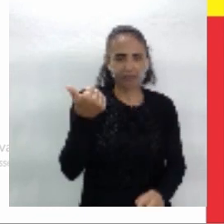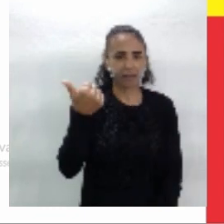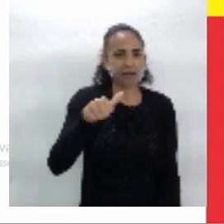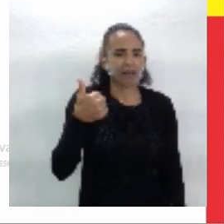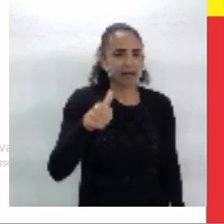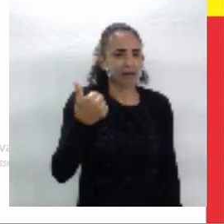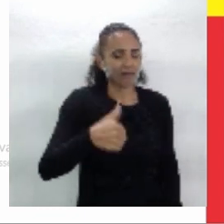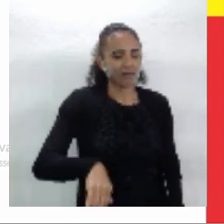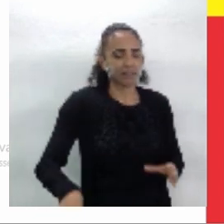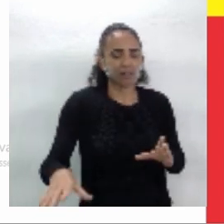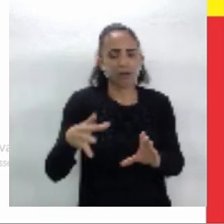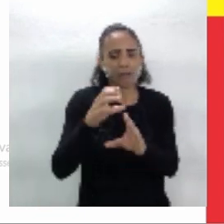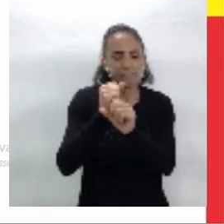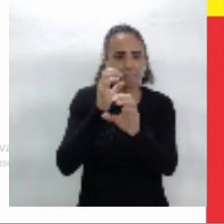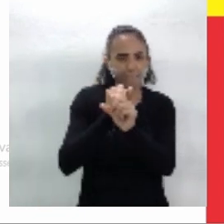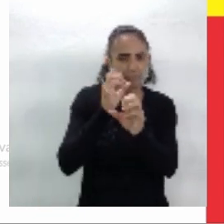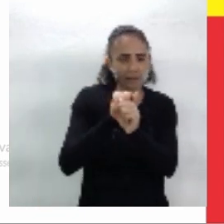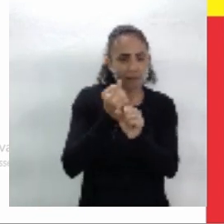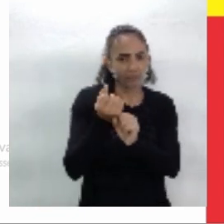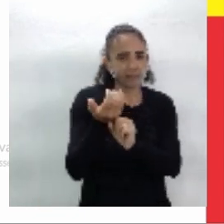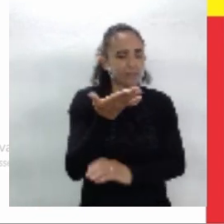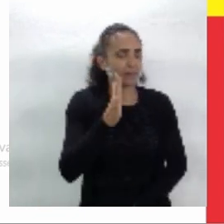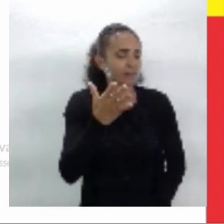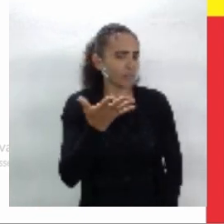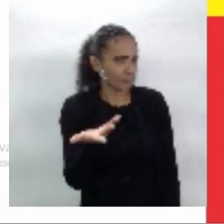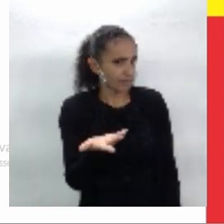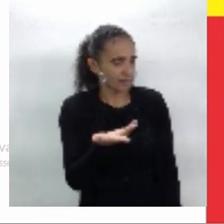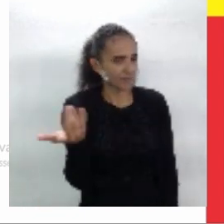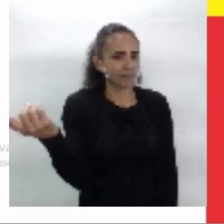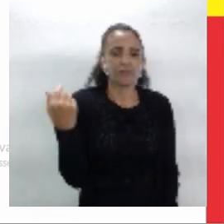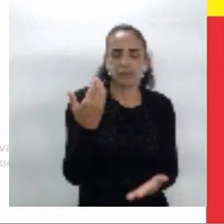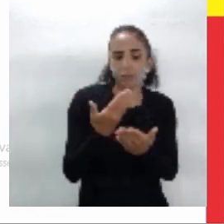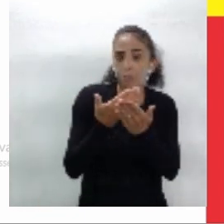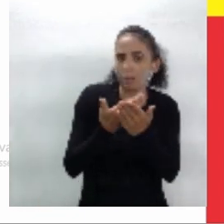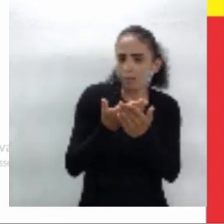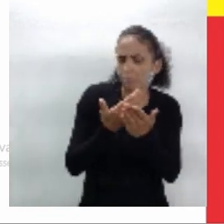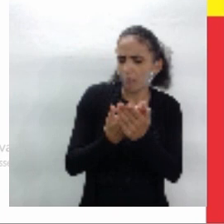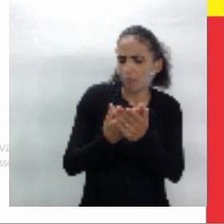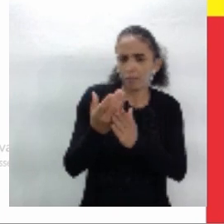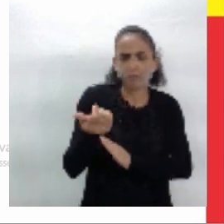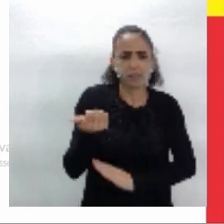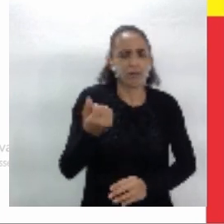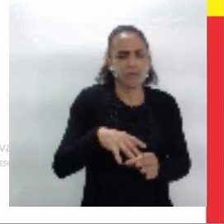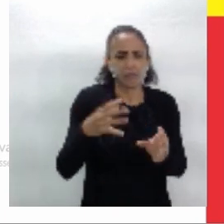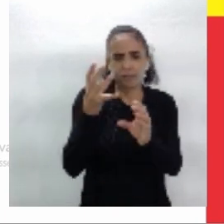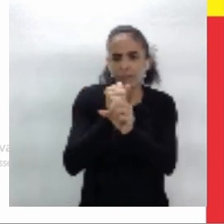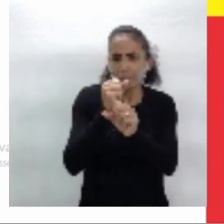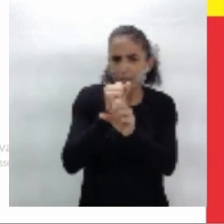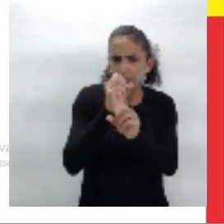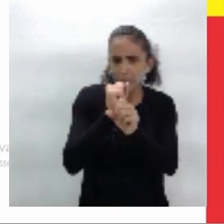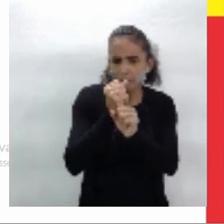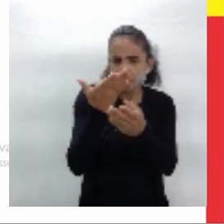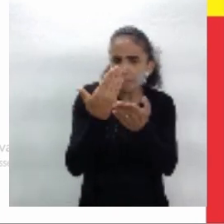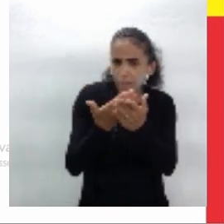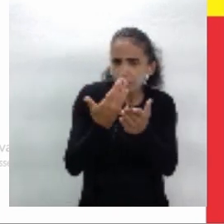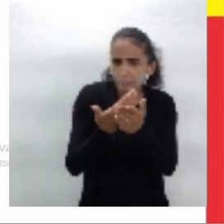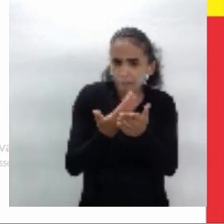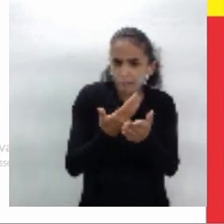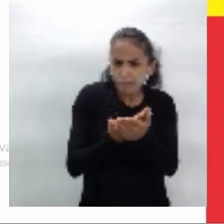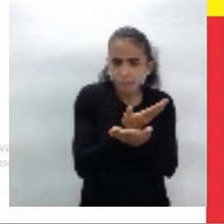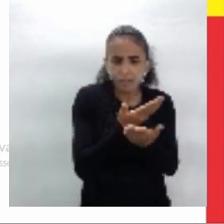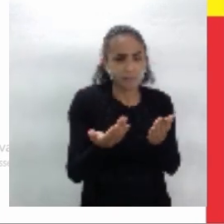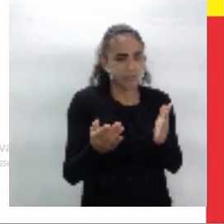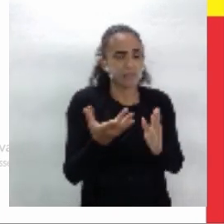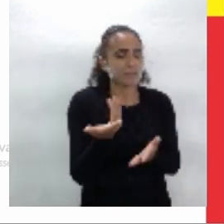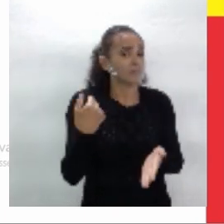avaliação ou cálculo aproximado de algo. Então, você vai fazer isso, você vai avaliar ou fazer um cálculo aproximado de alguma coisa.